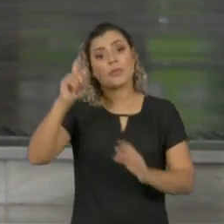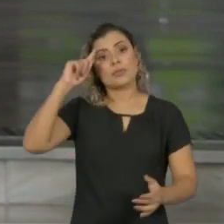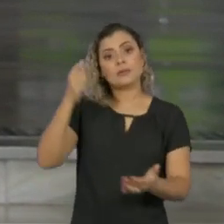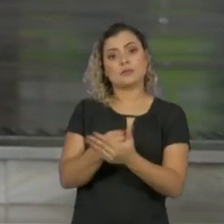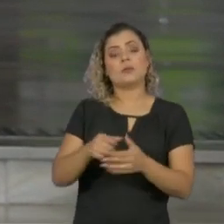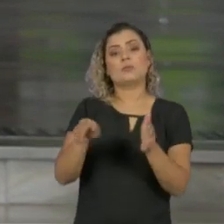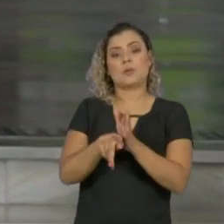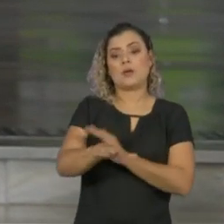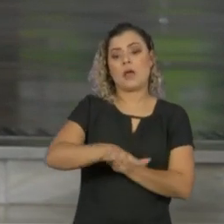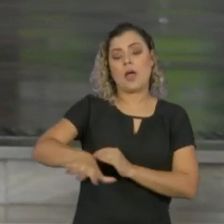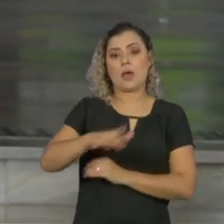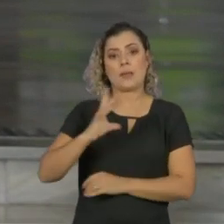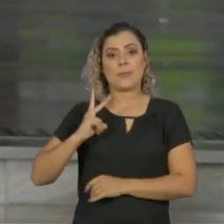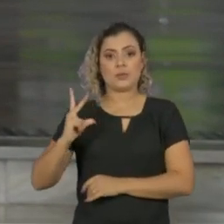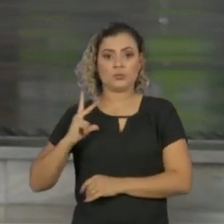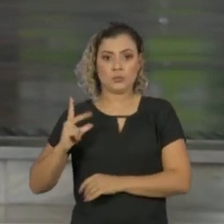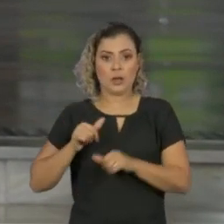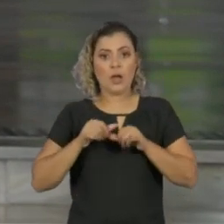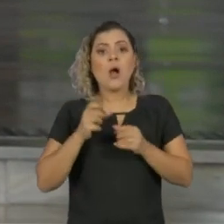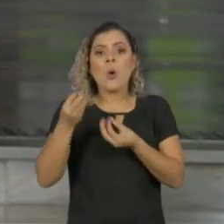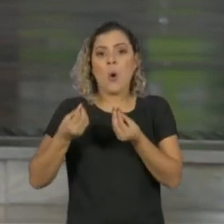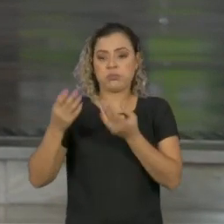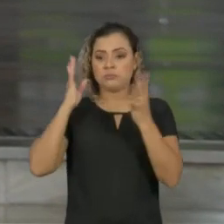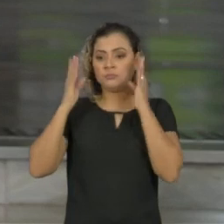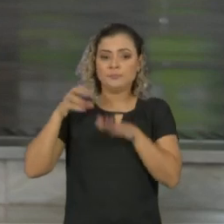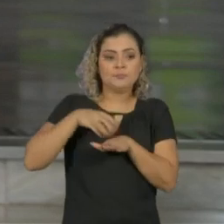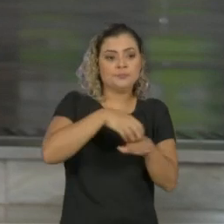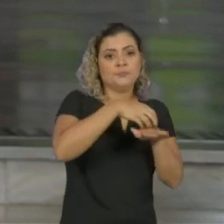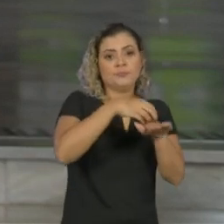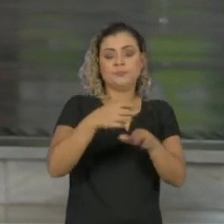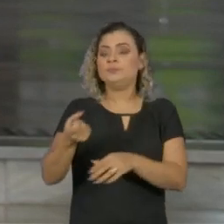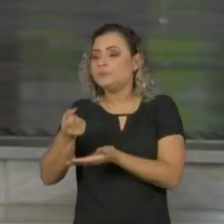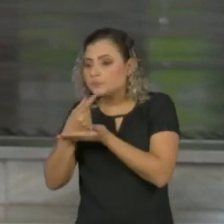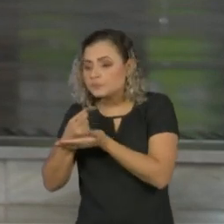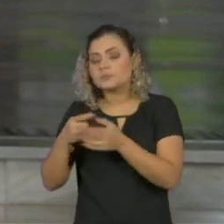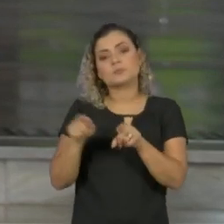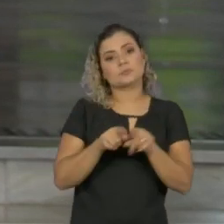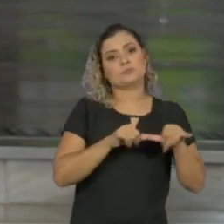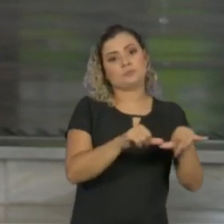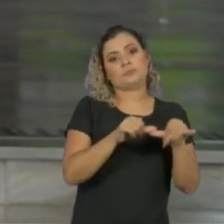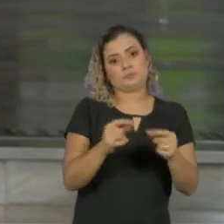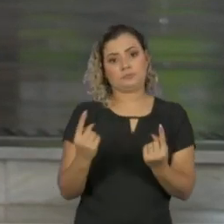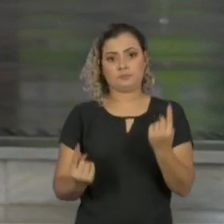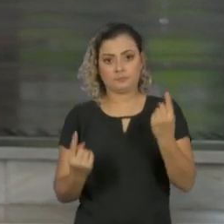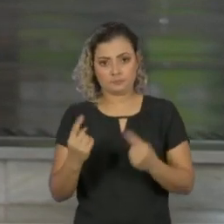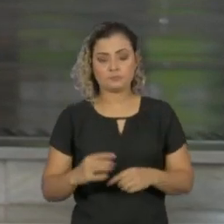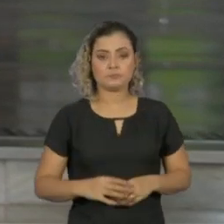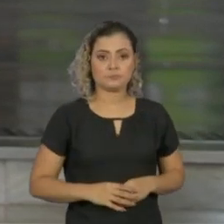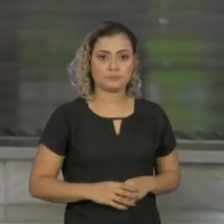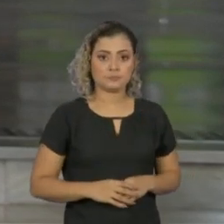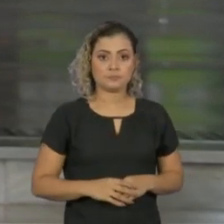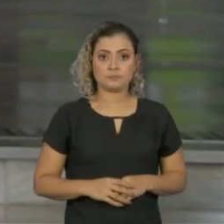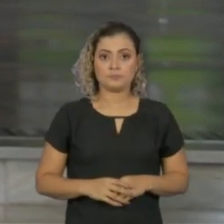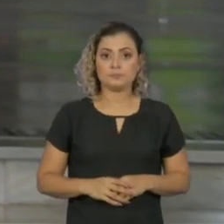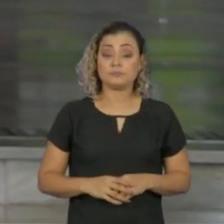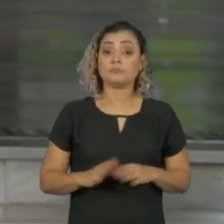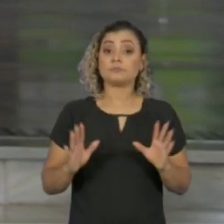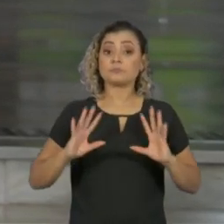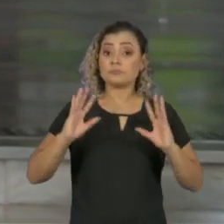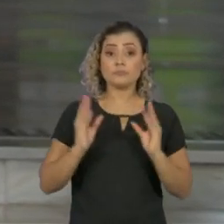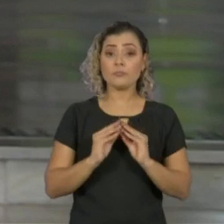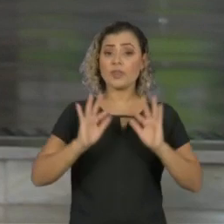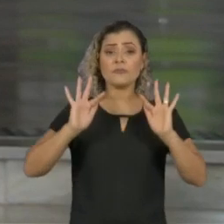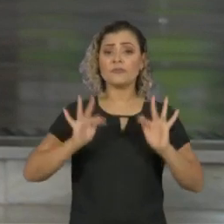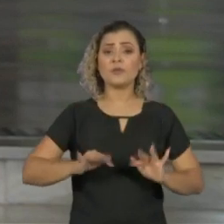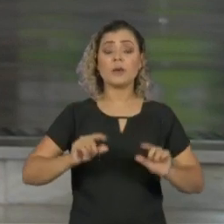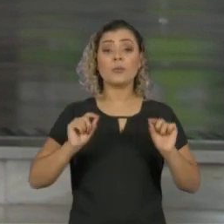próprio setor privado de distribuição, seja em farmácias, seja em mercados. E finalizo com